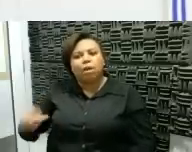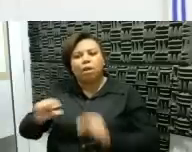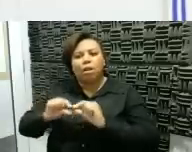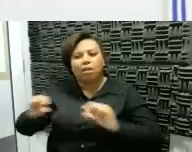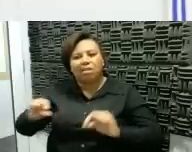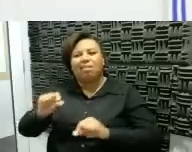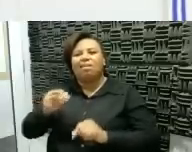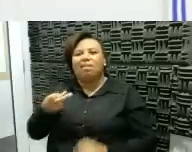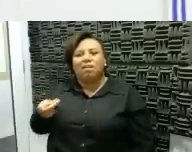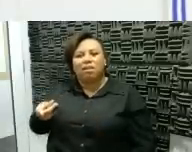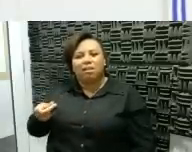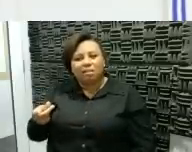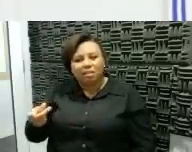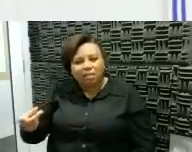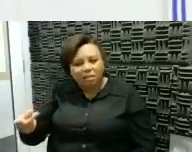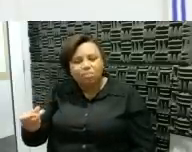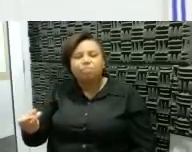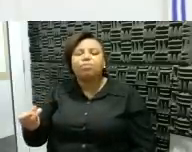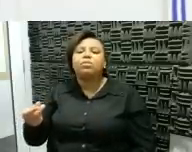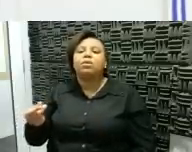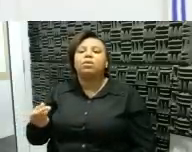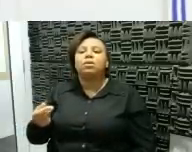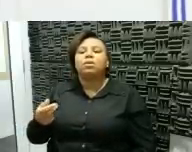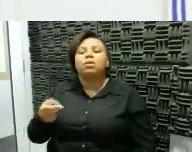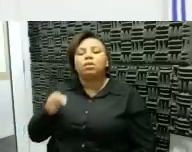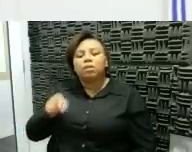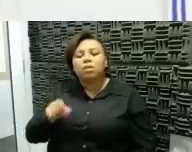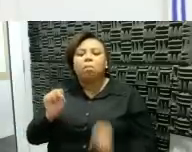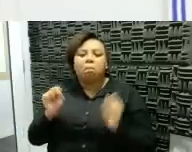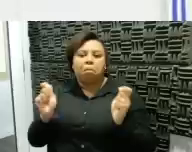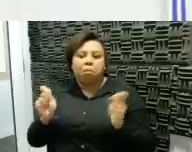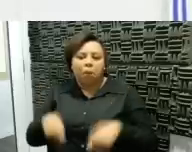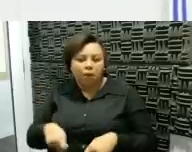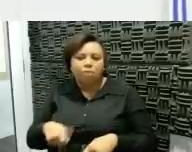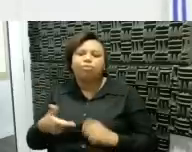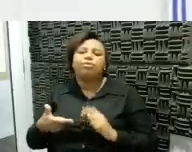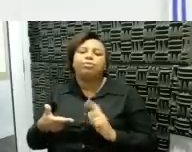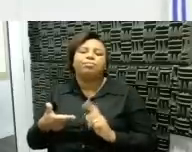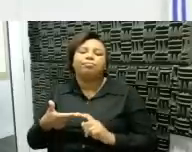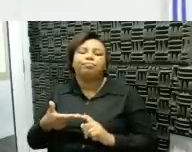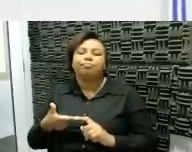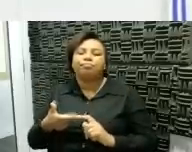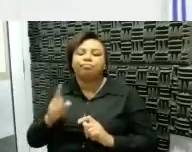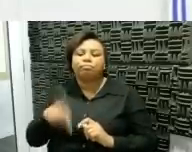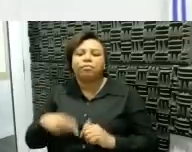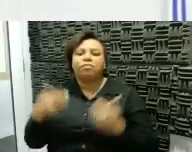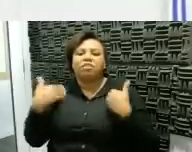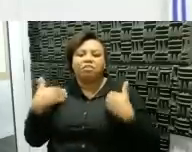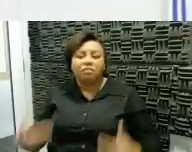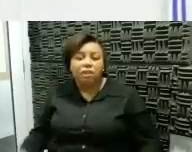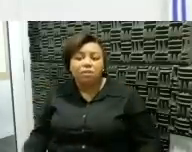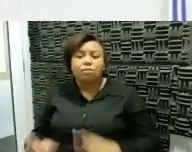prazo eh que podem ser né Eh físicos mentais intelectual